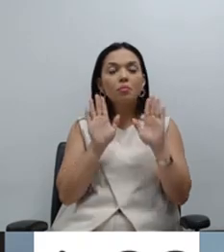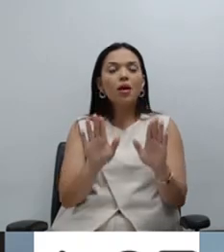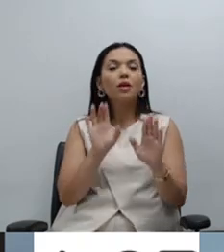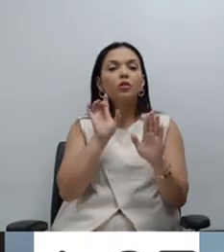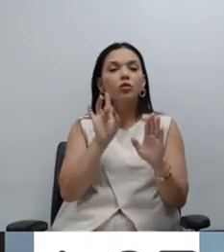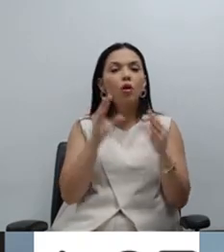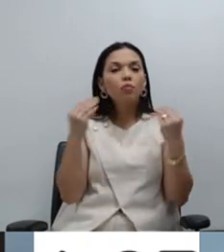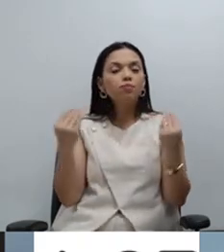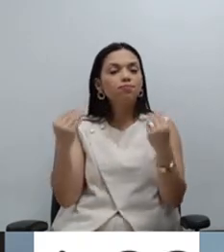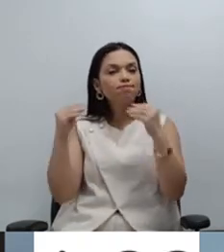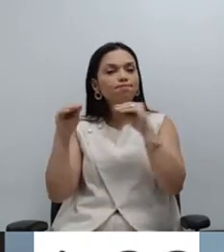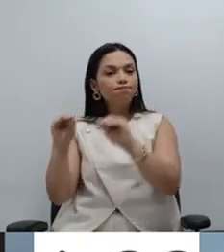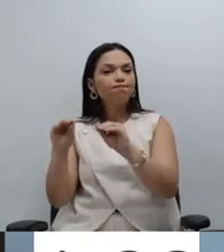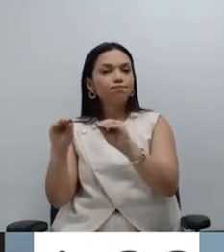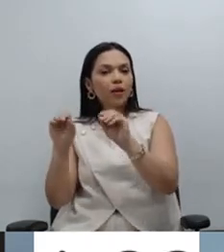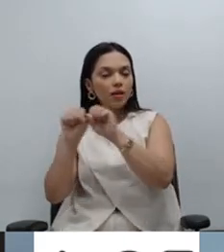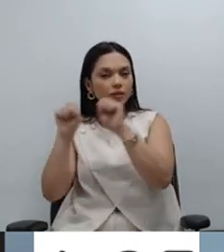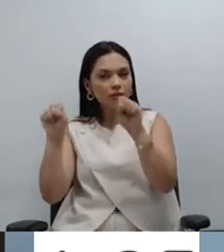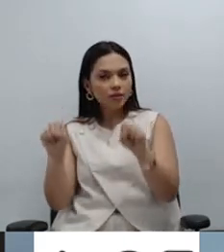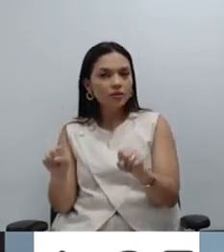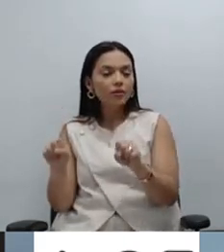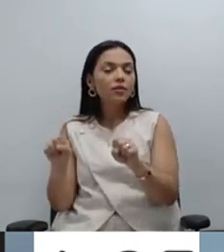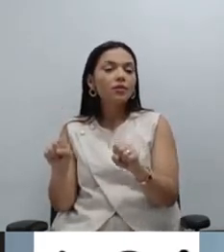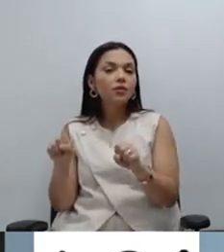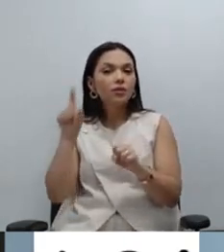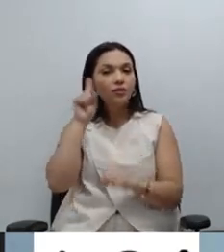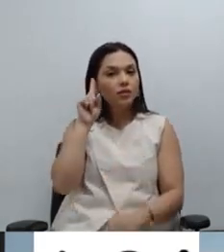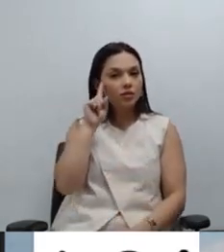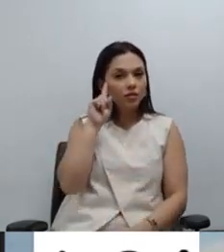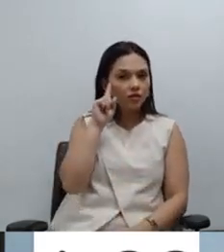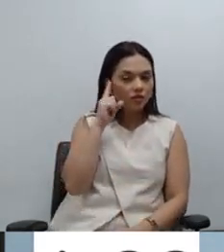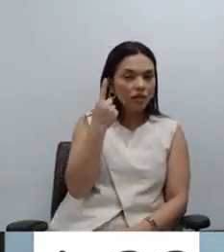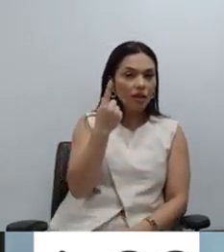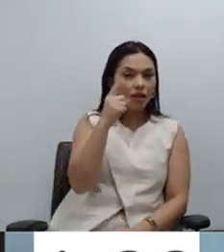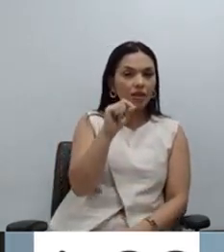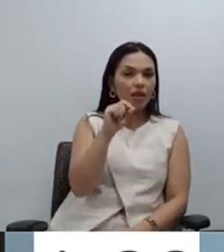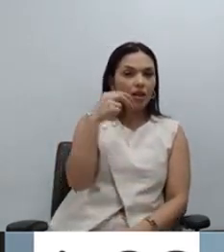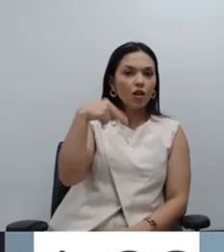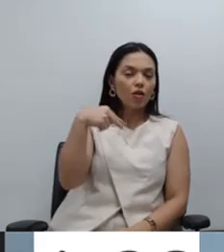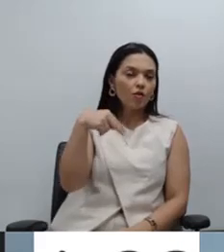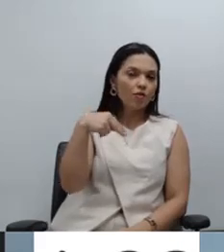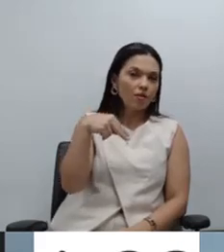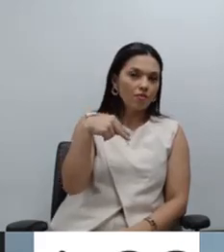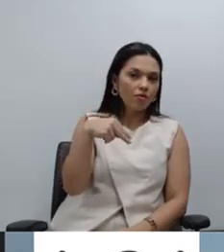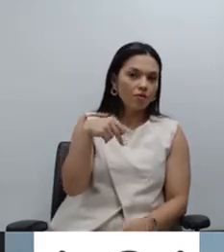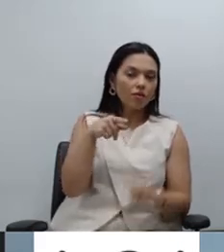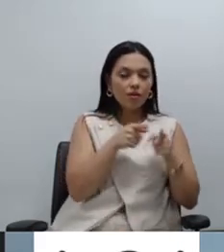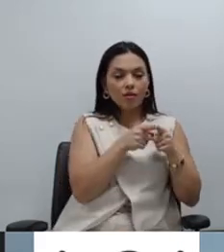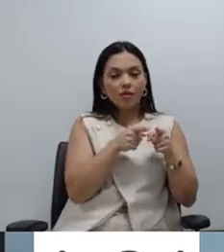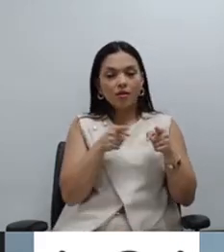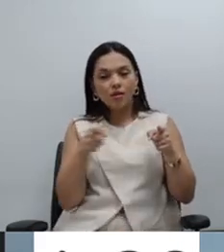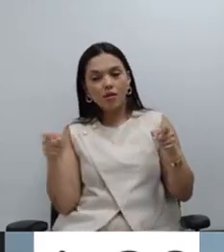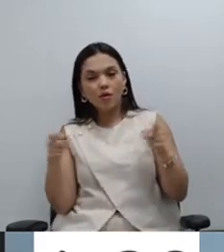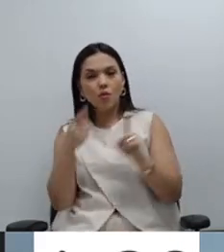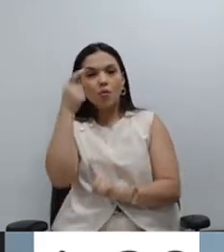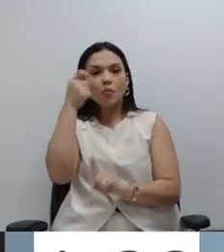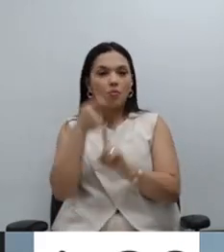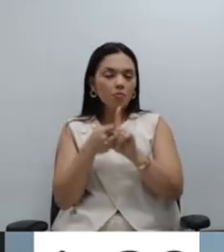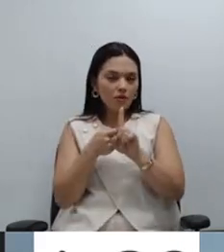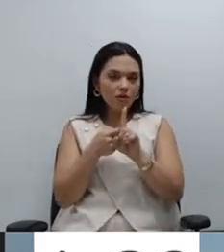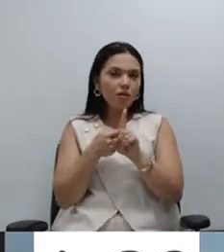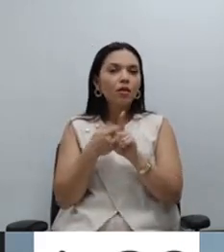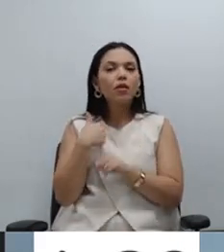registrado, inclusive pedindo complementações de informações, no dia 10/11. Ou seja, houve um lapso temporal aí. Eu entendo que tem